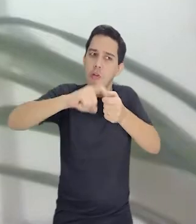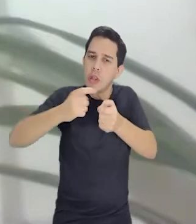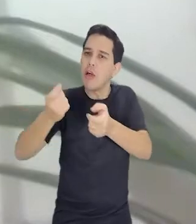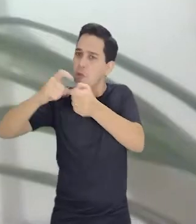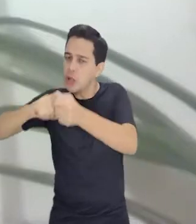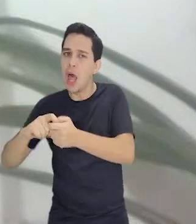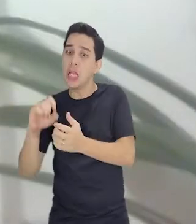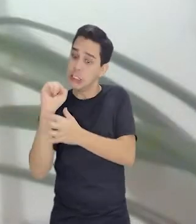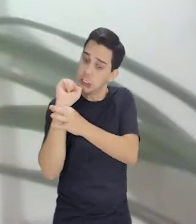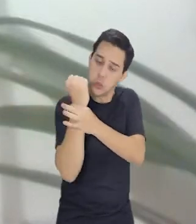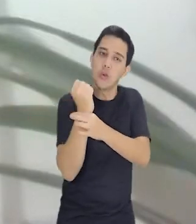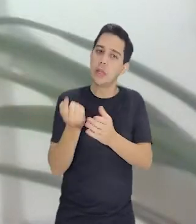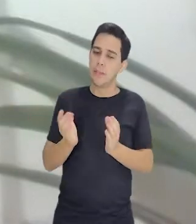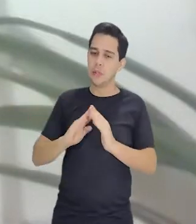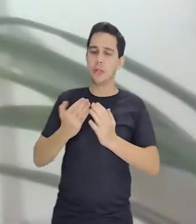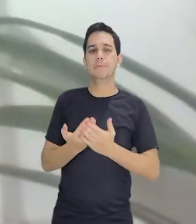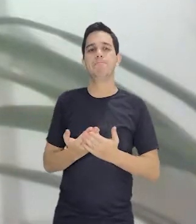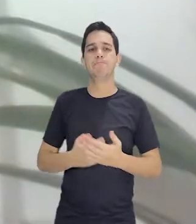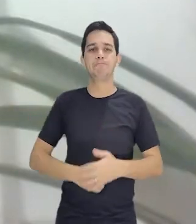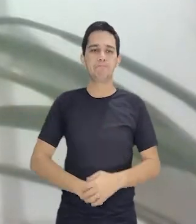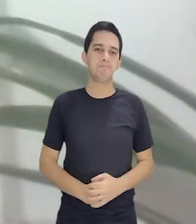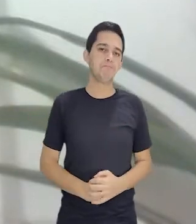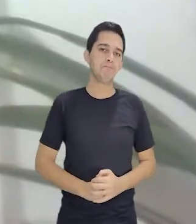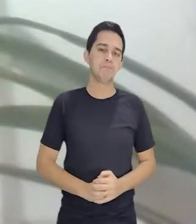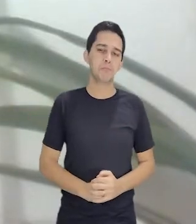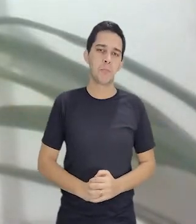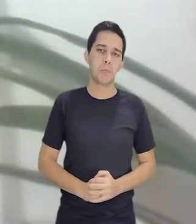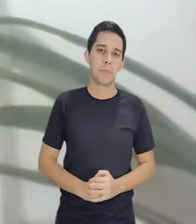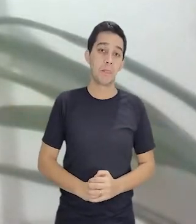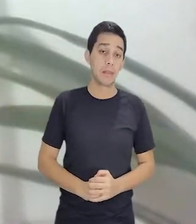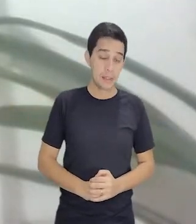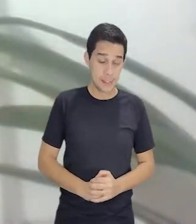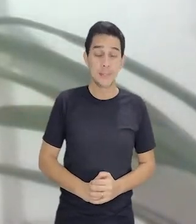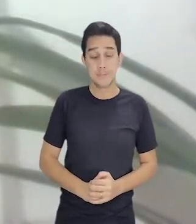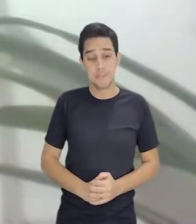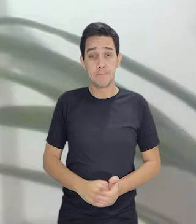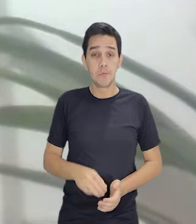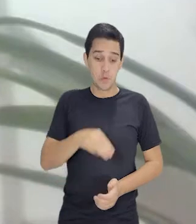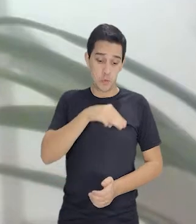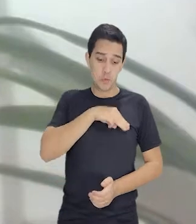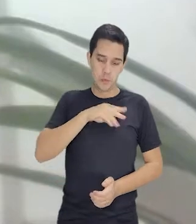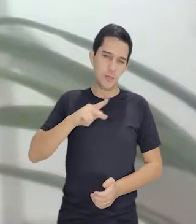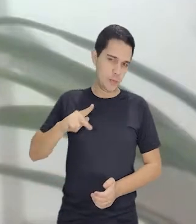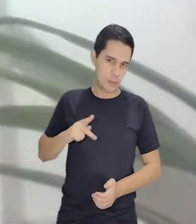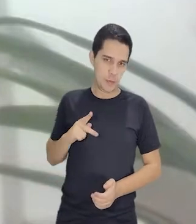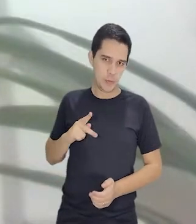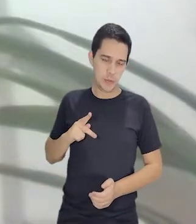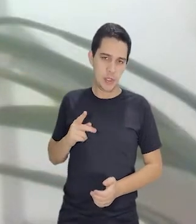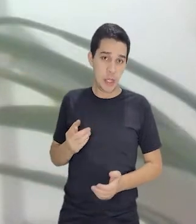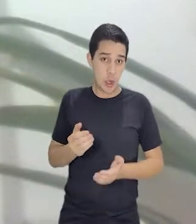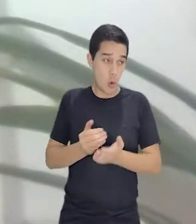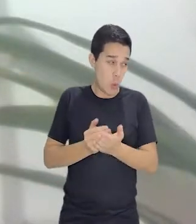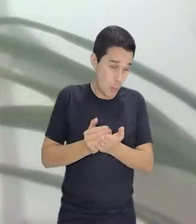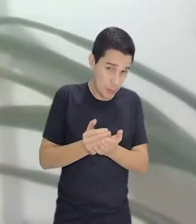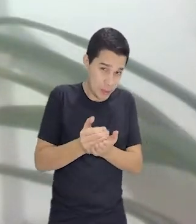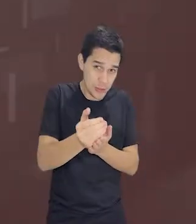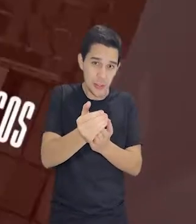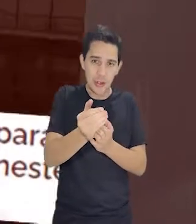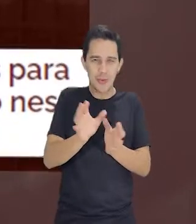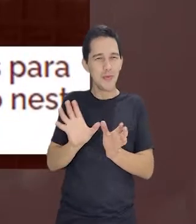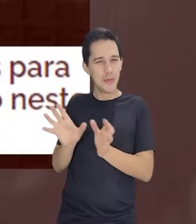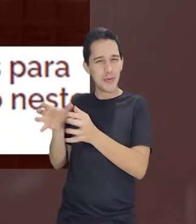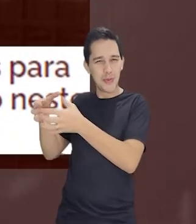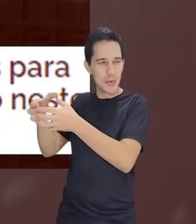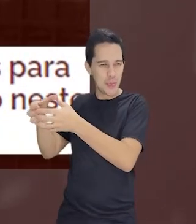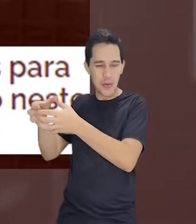Ministério Público ele iniciou a força-tarefa a partir da eleição do atual Procurador-Geral de Justiça, doutor Luciano,